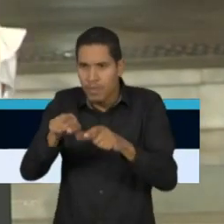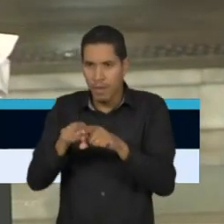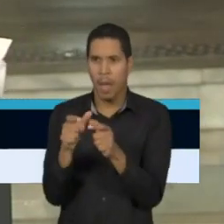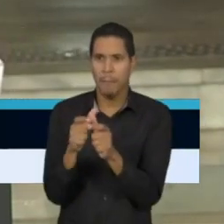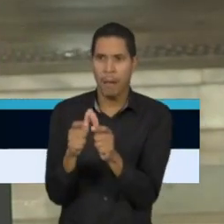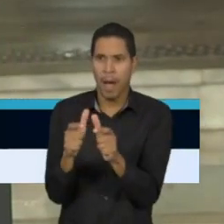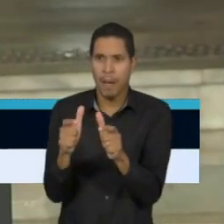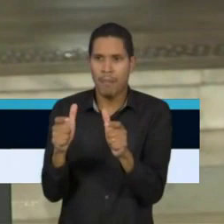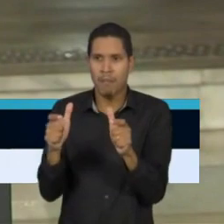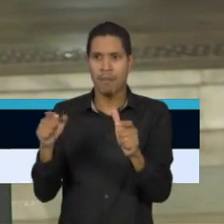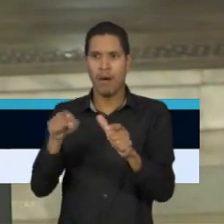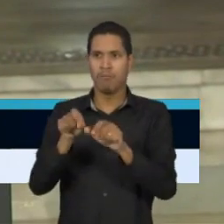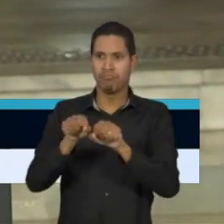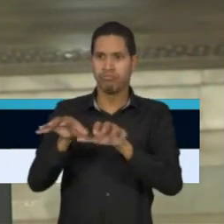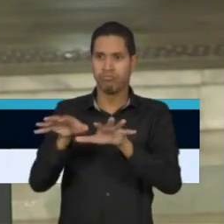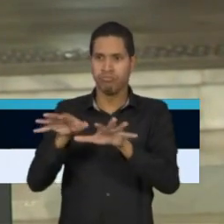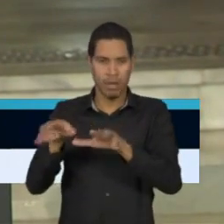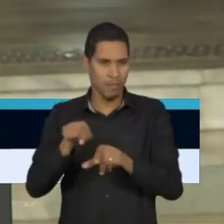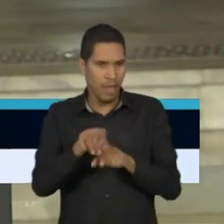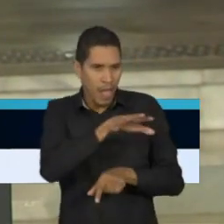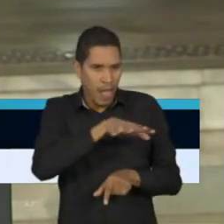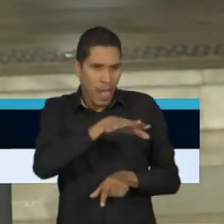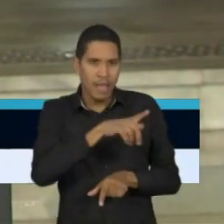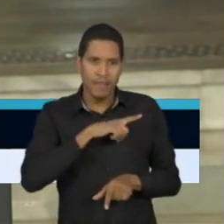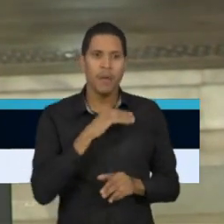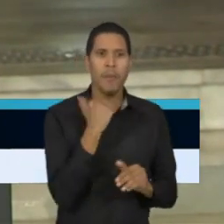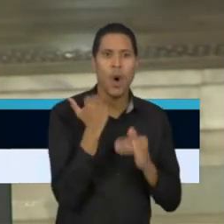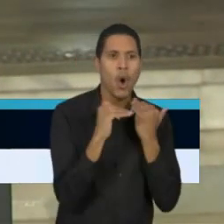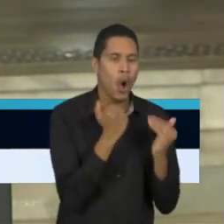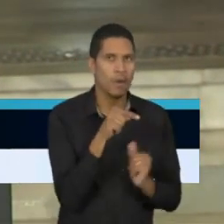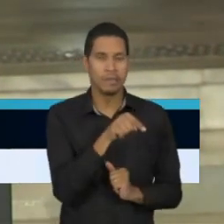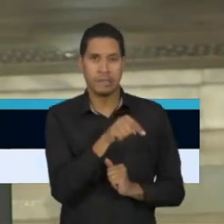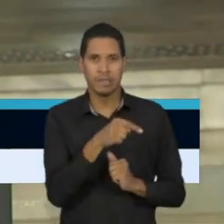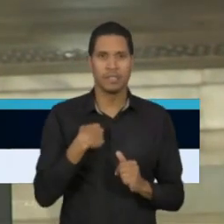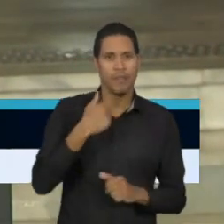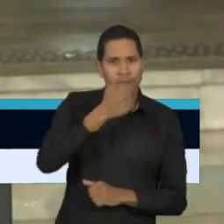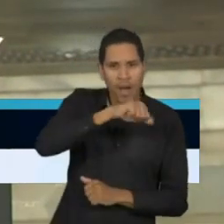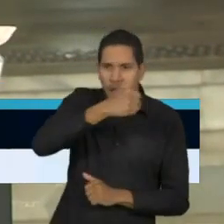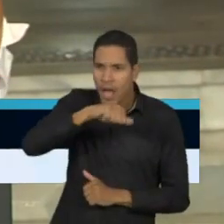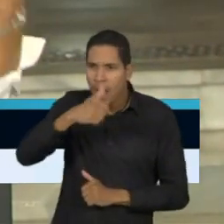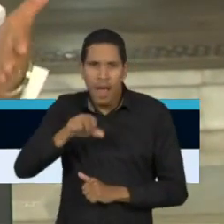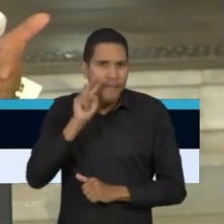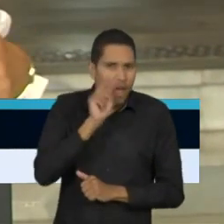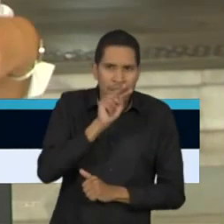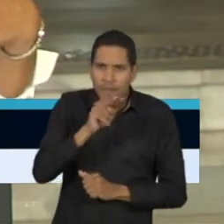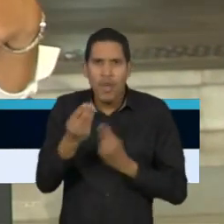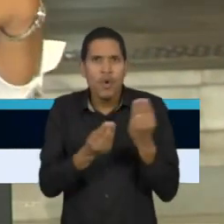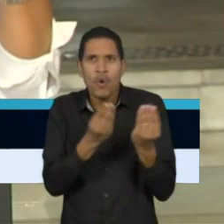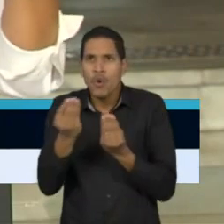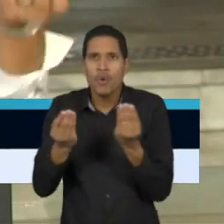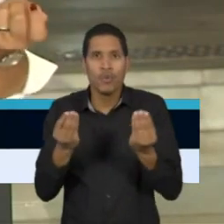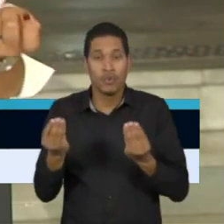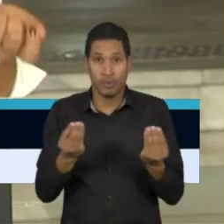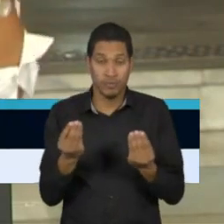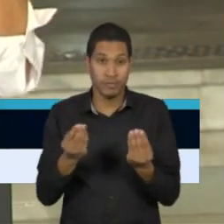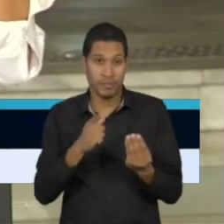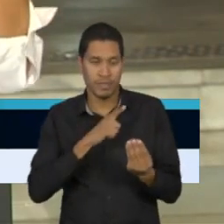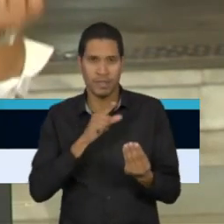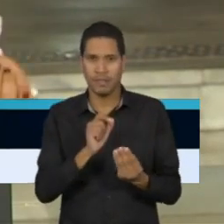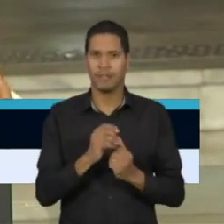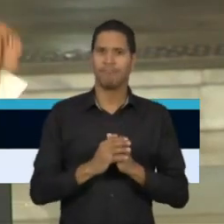aumentando, certo? Determinada área teve óbito. Então, avaliarmos qual o